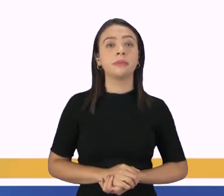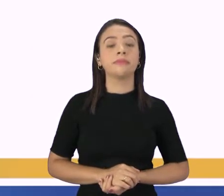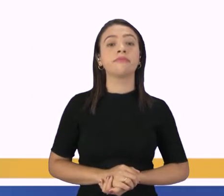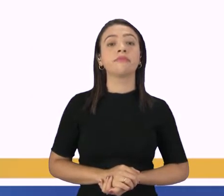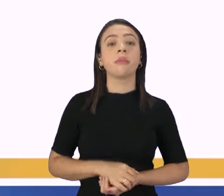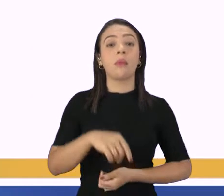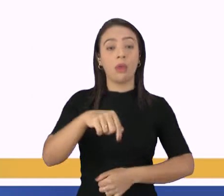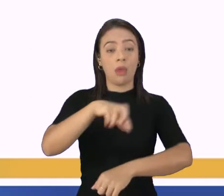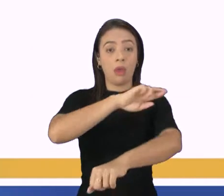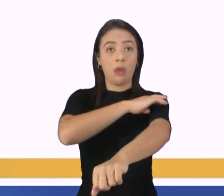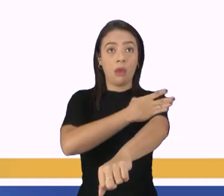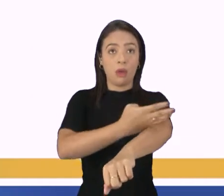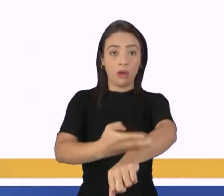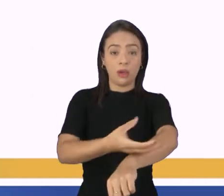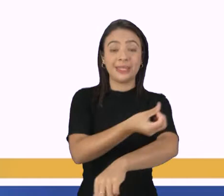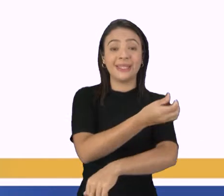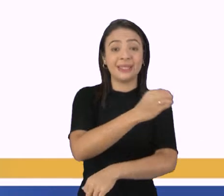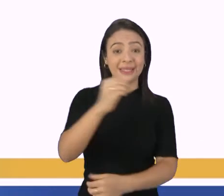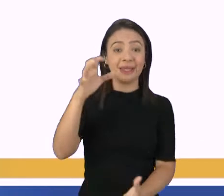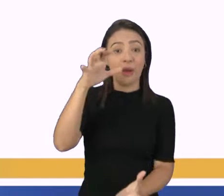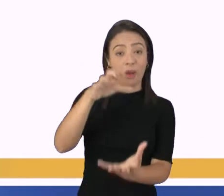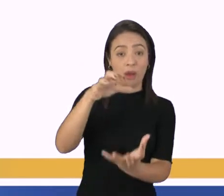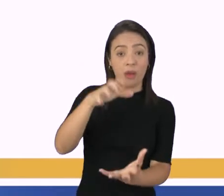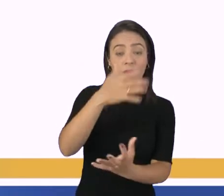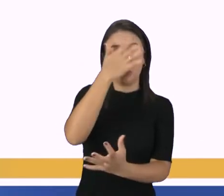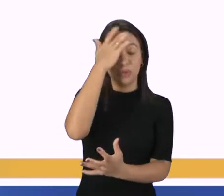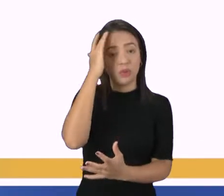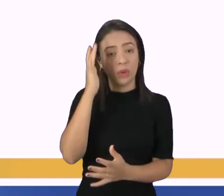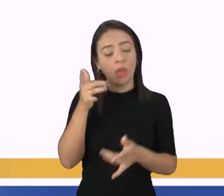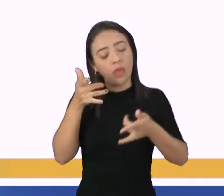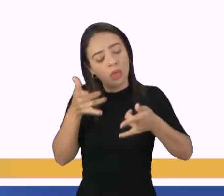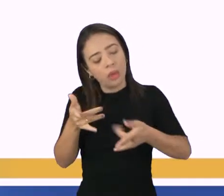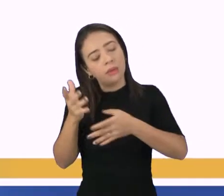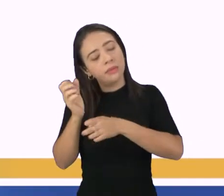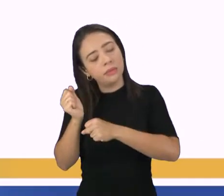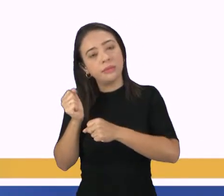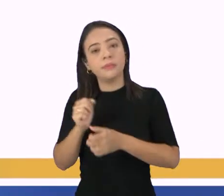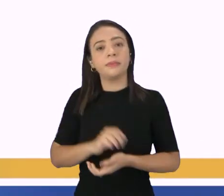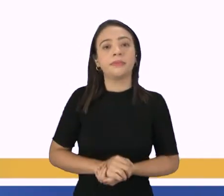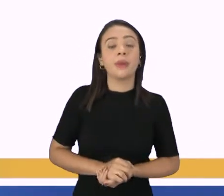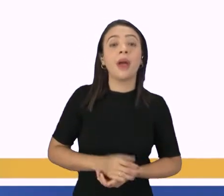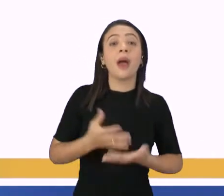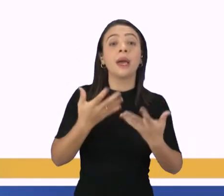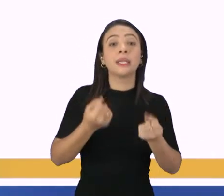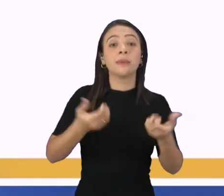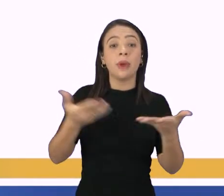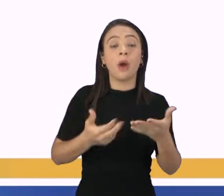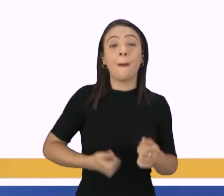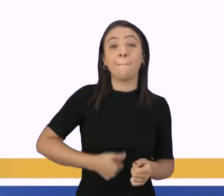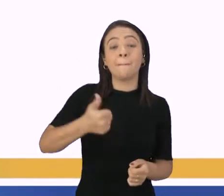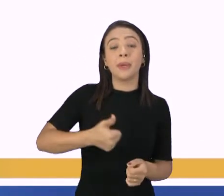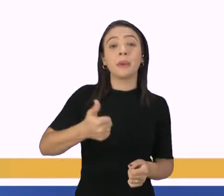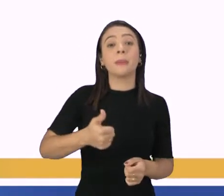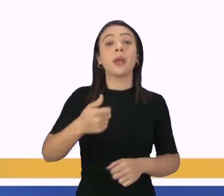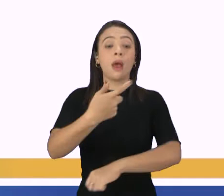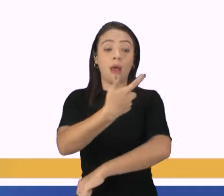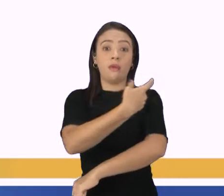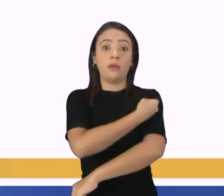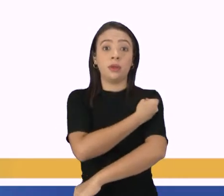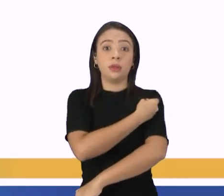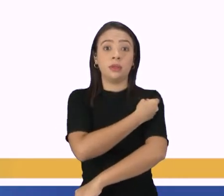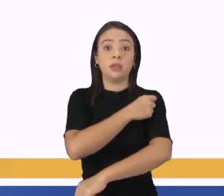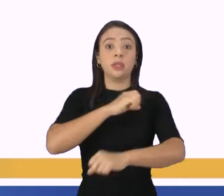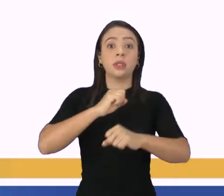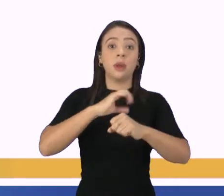Em Rio Branco, 600 idosos acamados devem receber primeira dose da vacina contra a Covid em